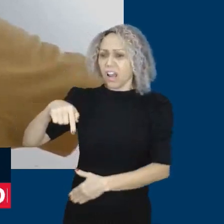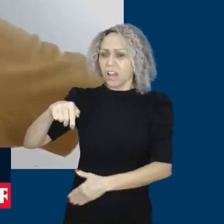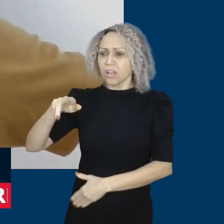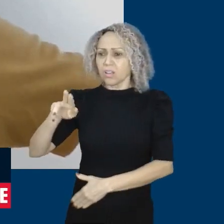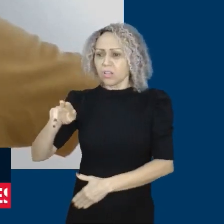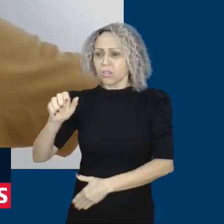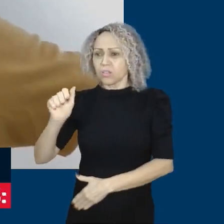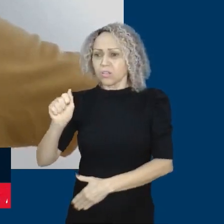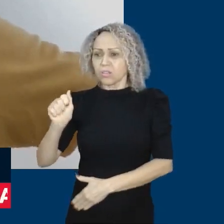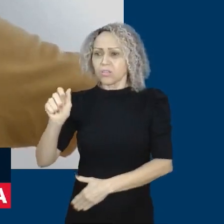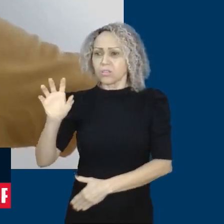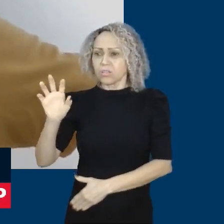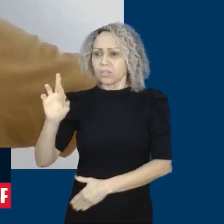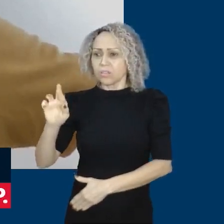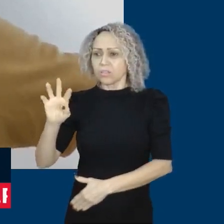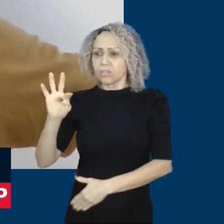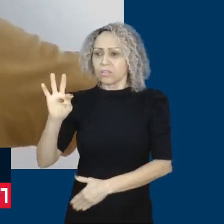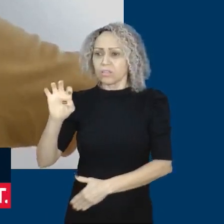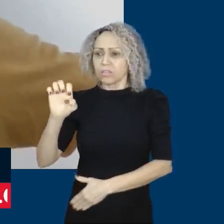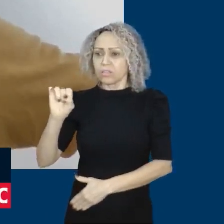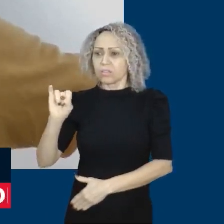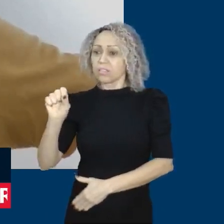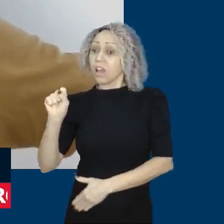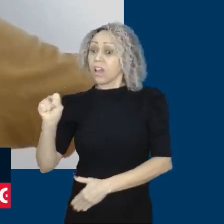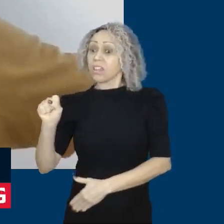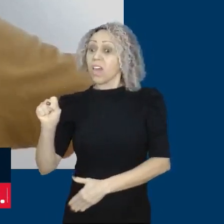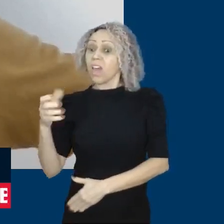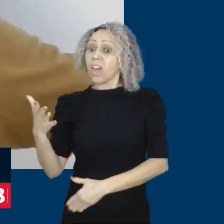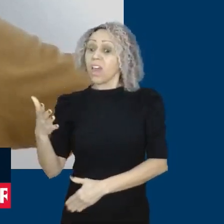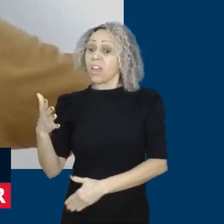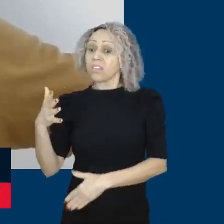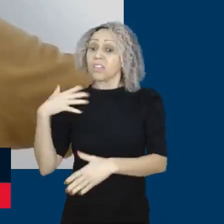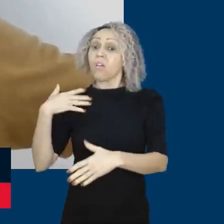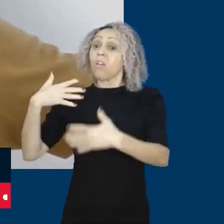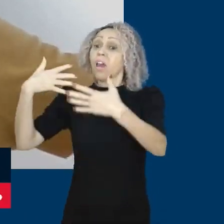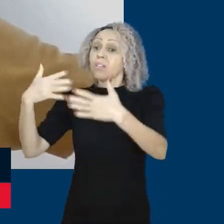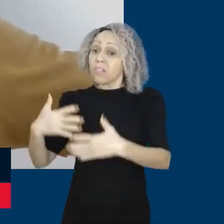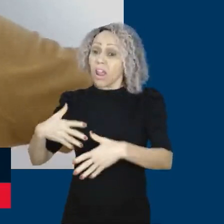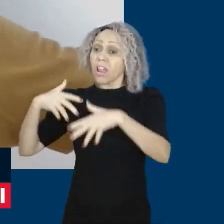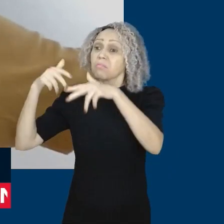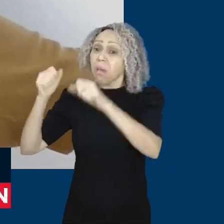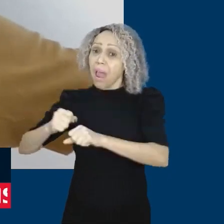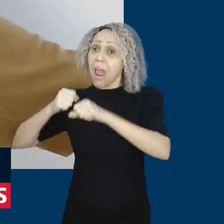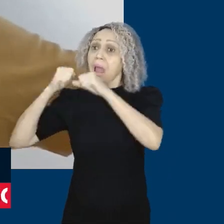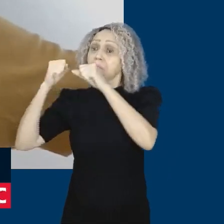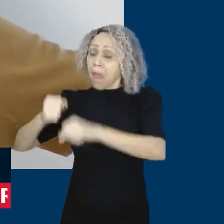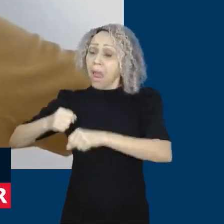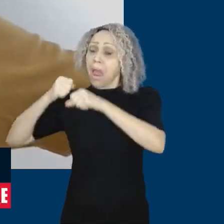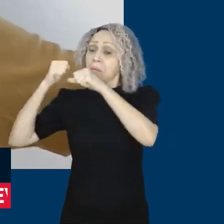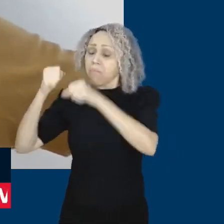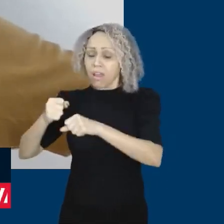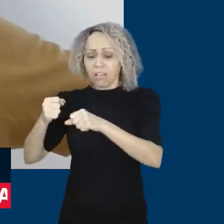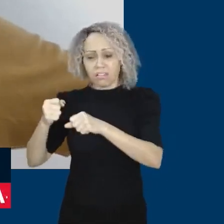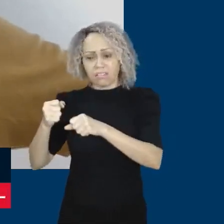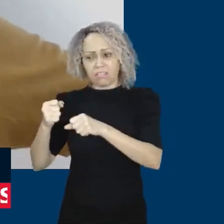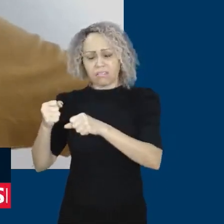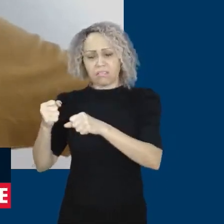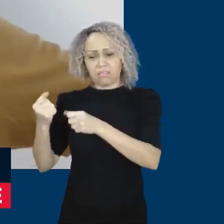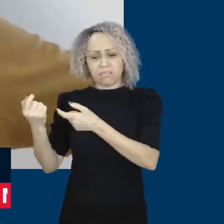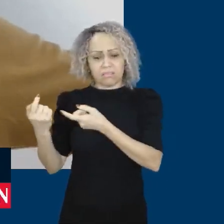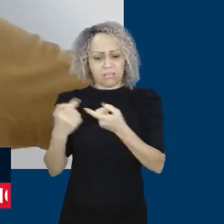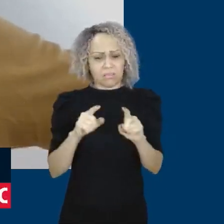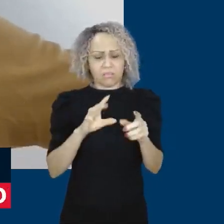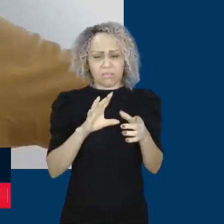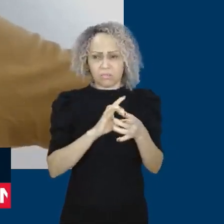golpe está cometendo um crime, né? Nós temos uma lei em defesa do Estado Democrático